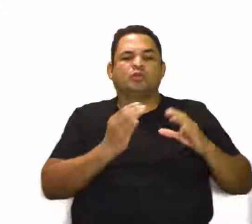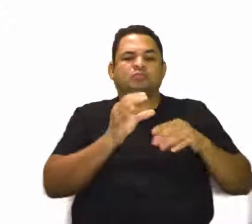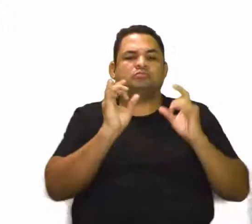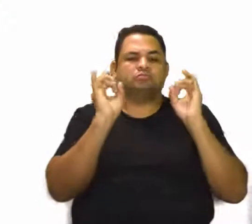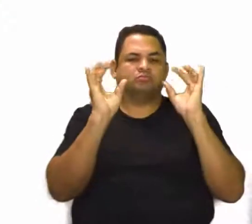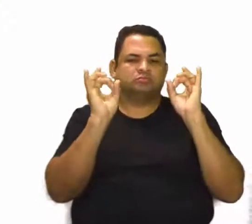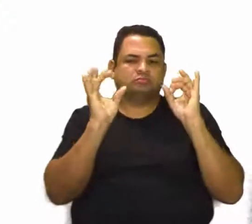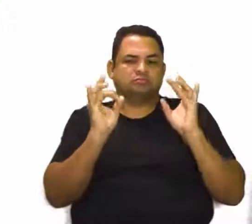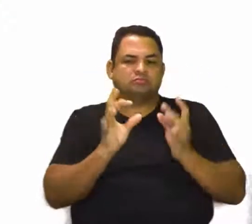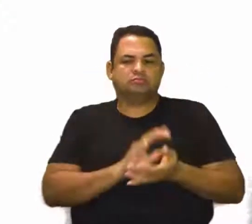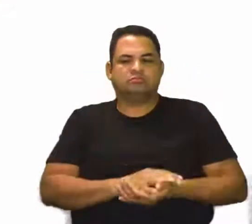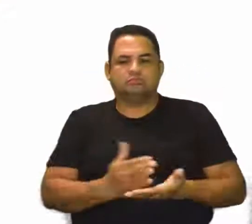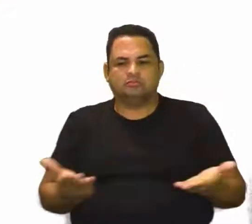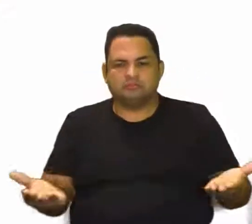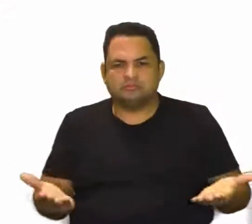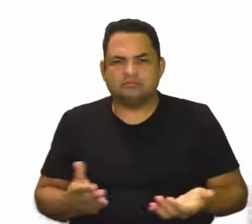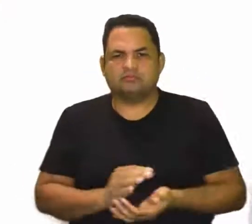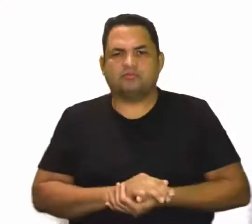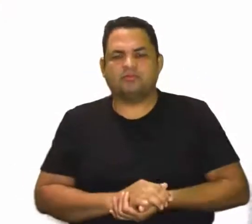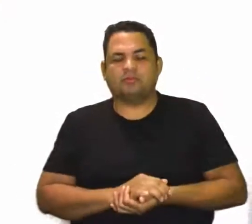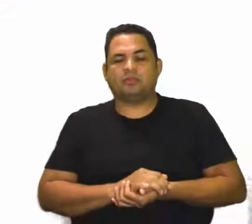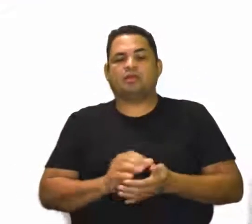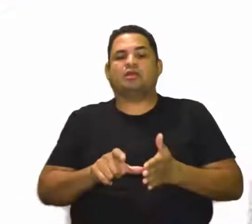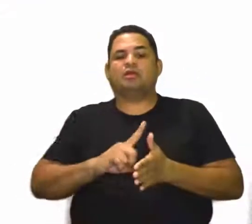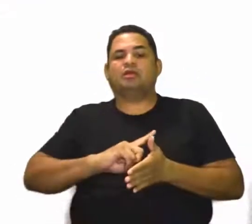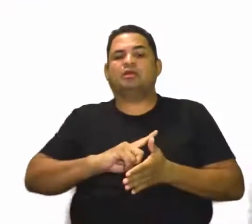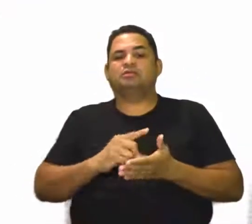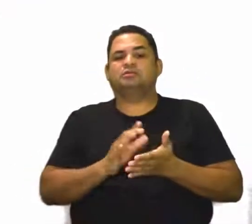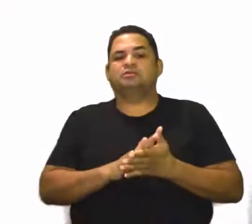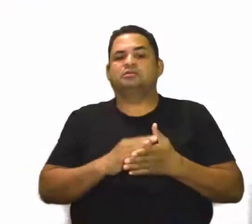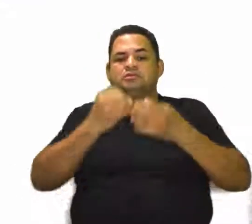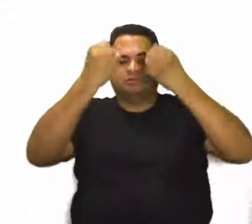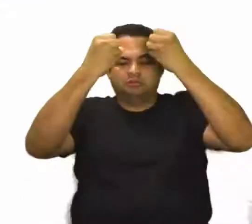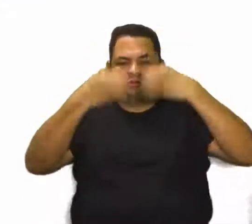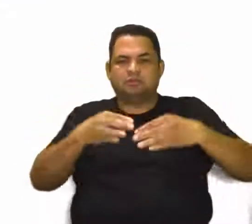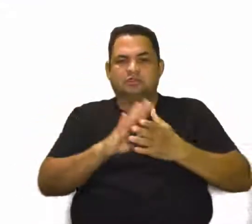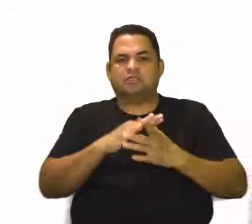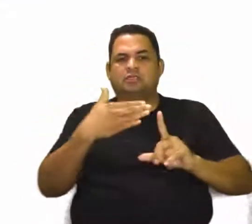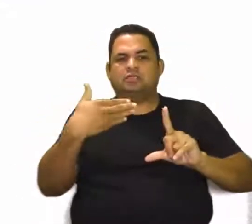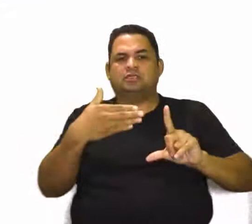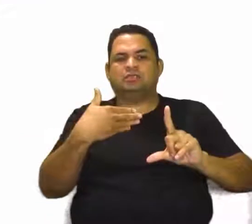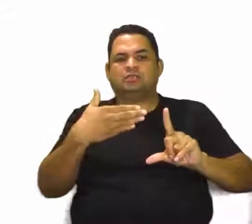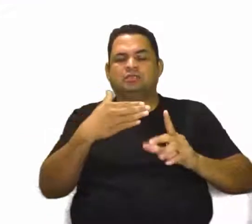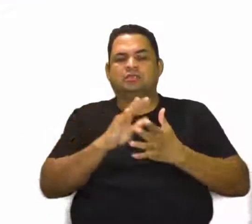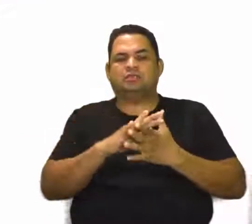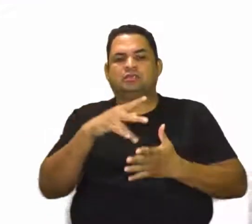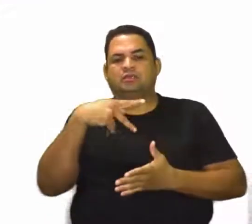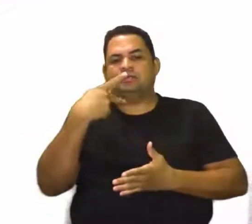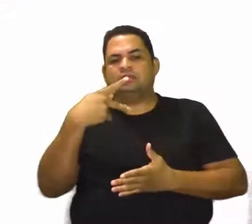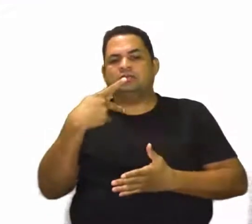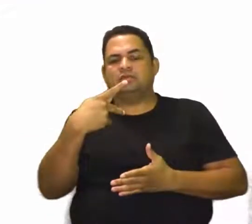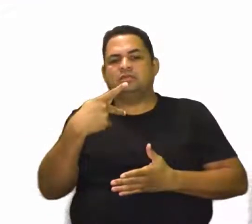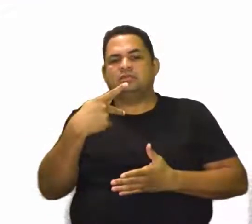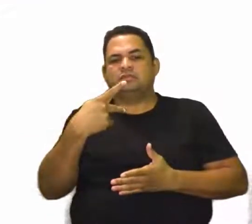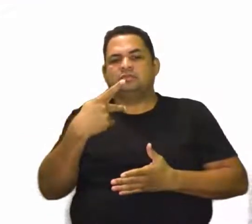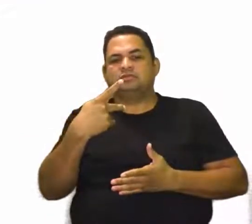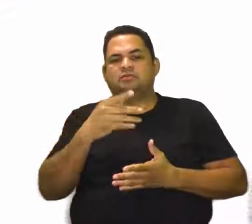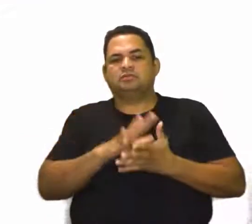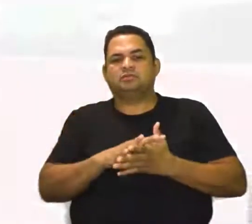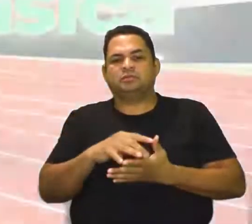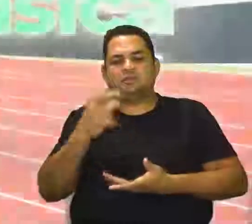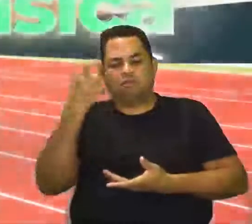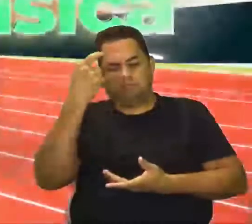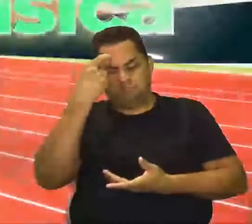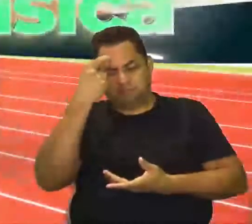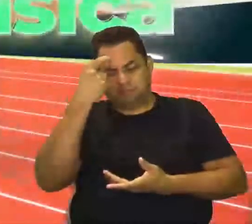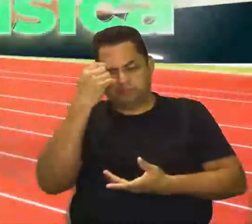grupos especiais. Antes da gente abordar essa parte, professora, eu quero entrar nesse slide para fazer uma tomada aí de consciência